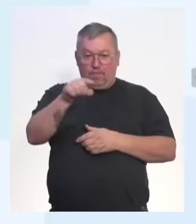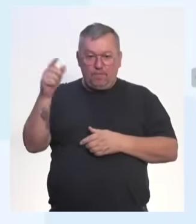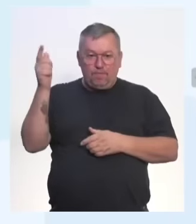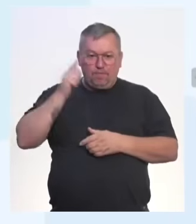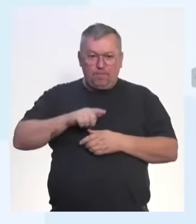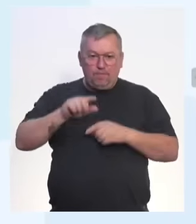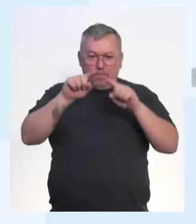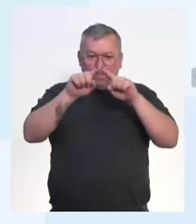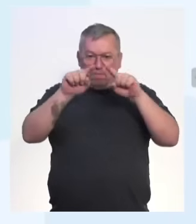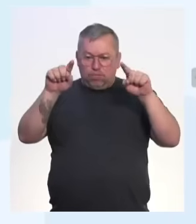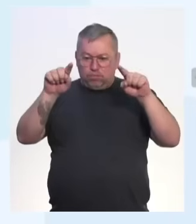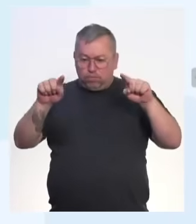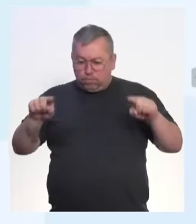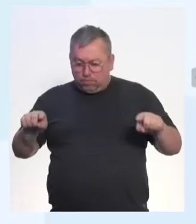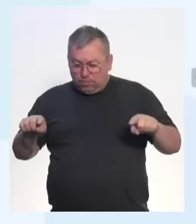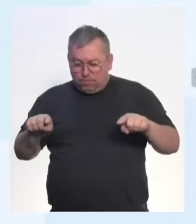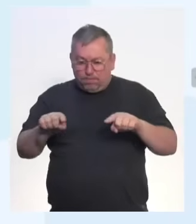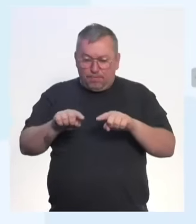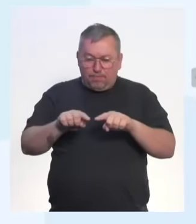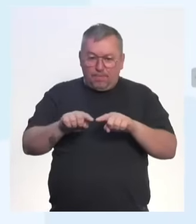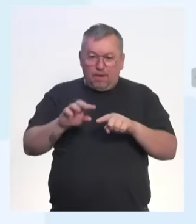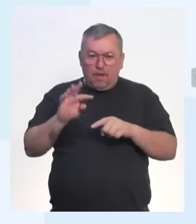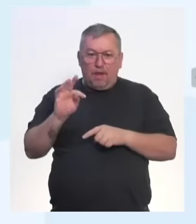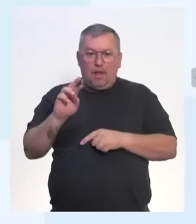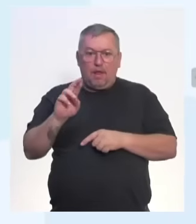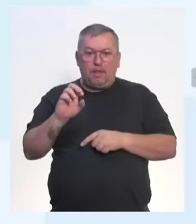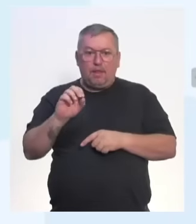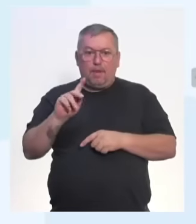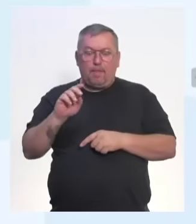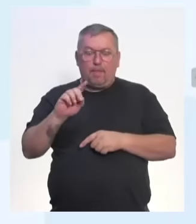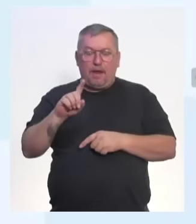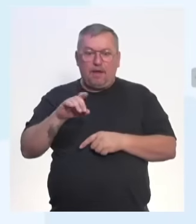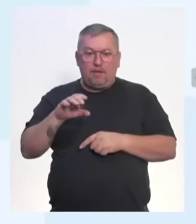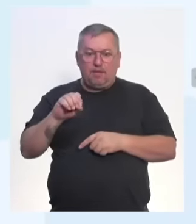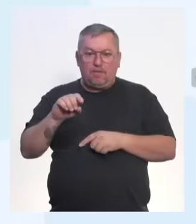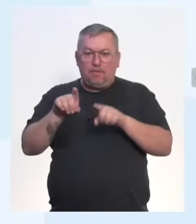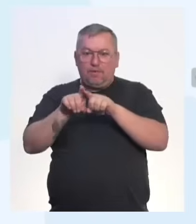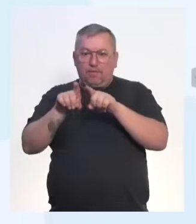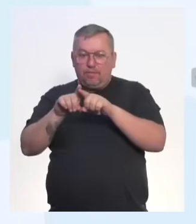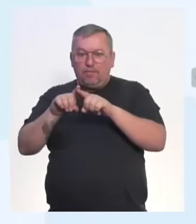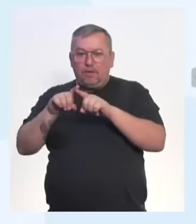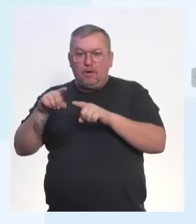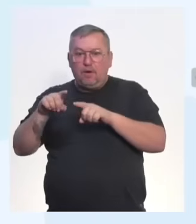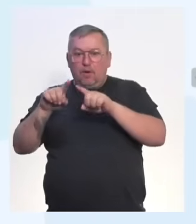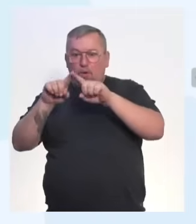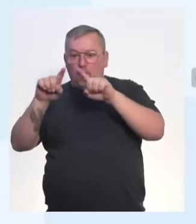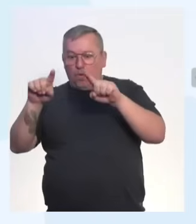fechar esse quadrilátero? Você também tem. Aqui eu tenho um hexágono, né, a terceira